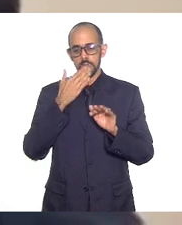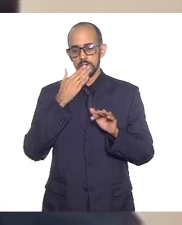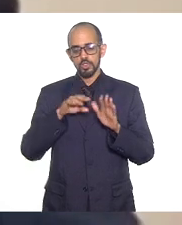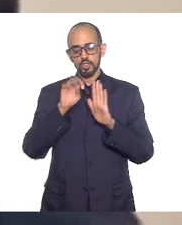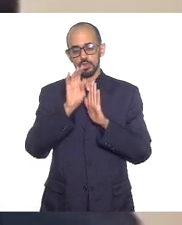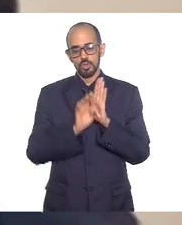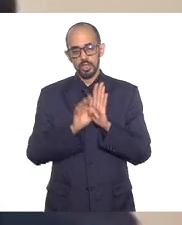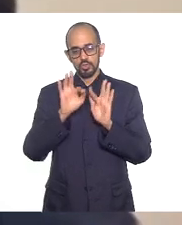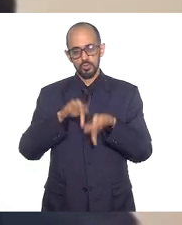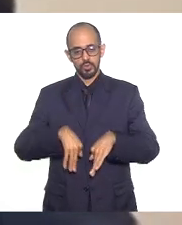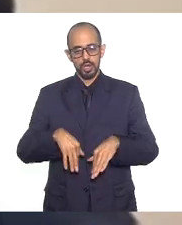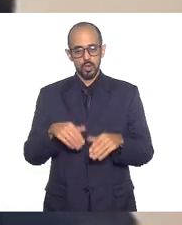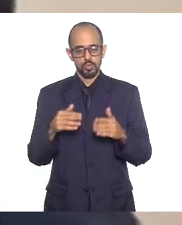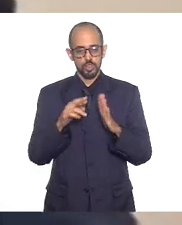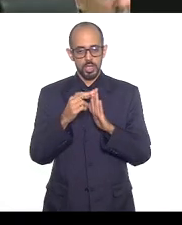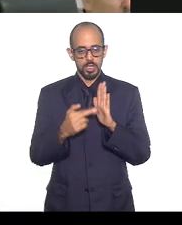redação.